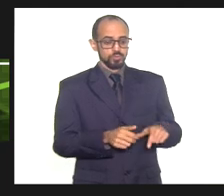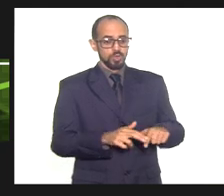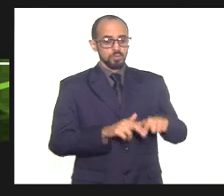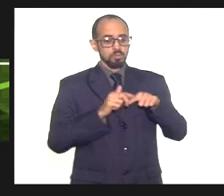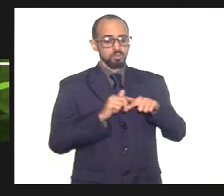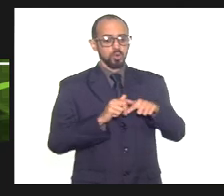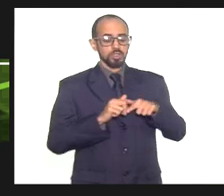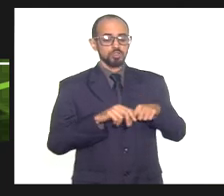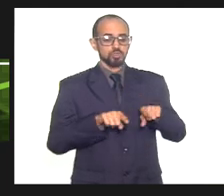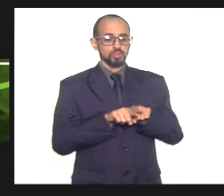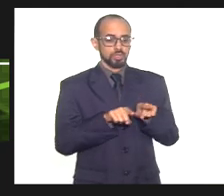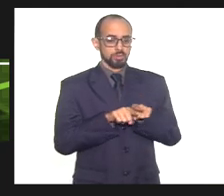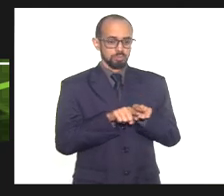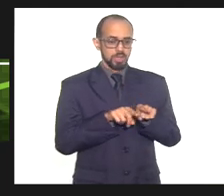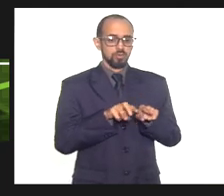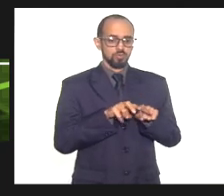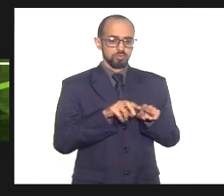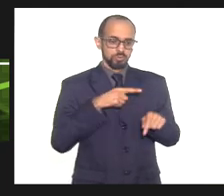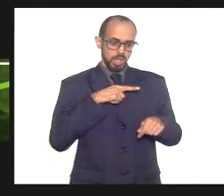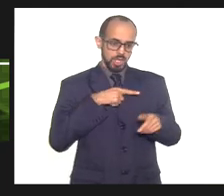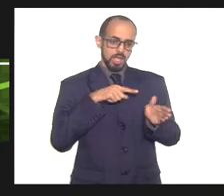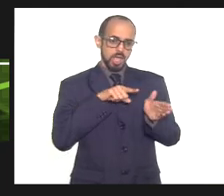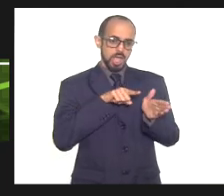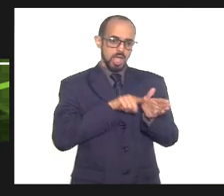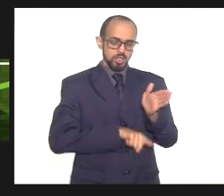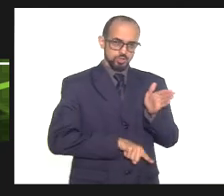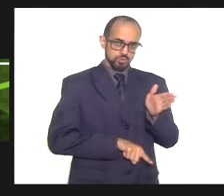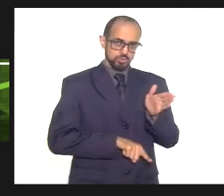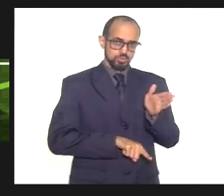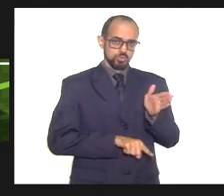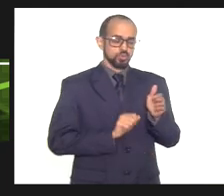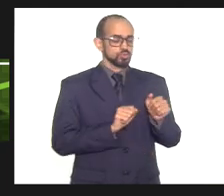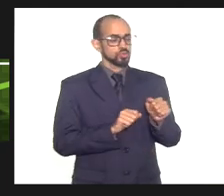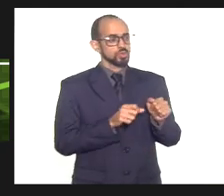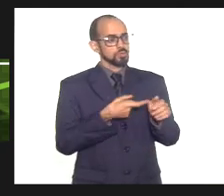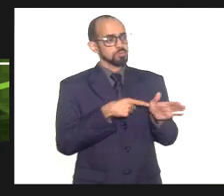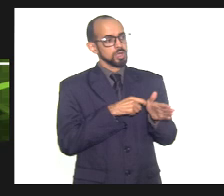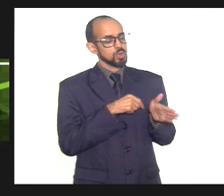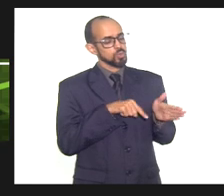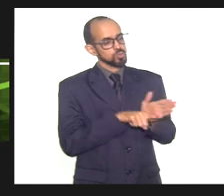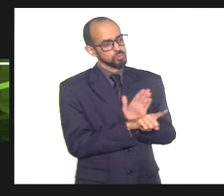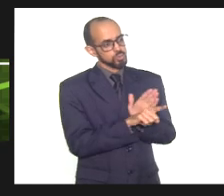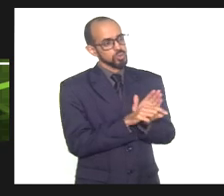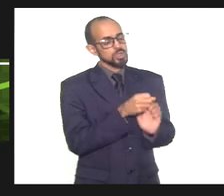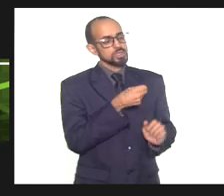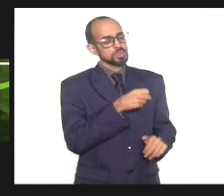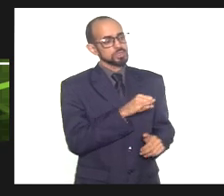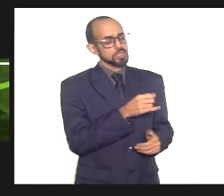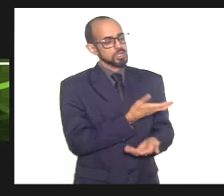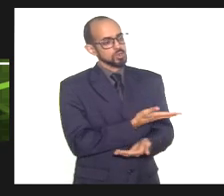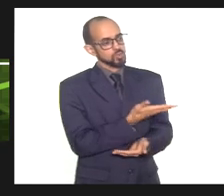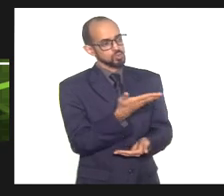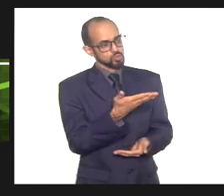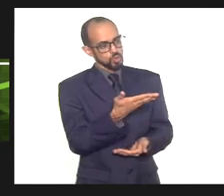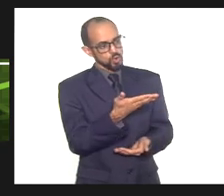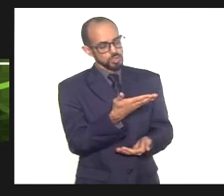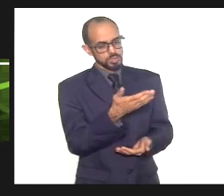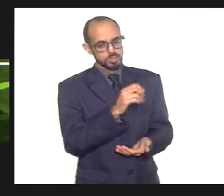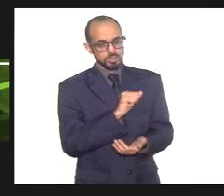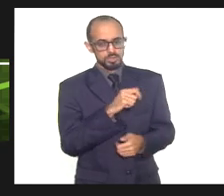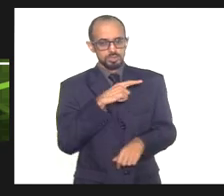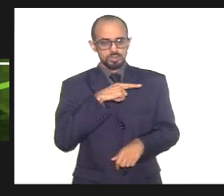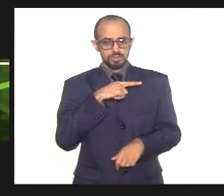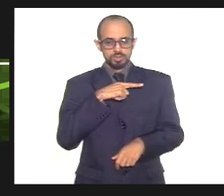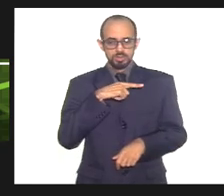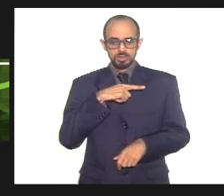gerarão abatimentos, se os senhores pretendem, porque eu vou tratar